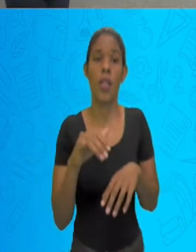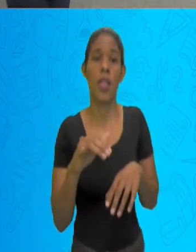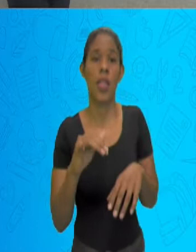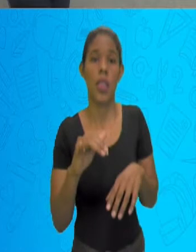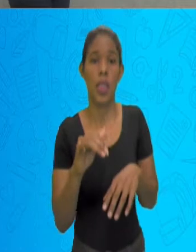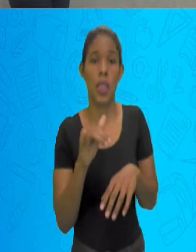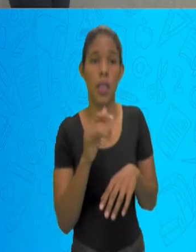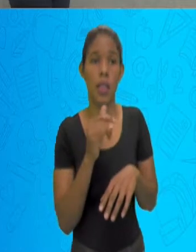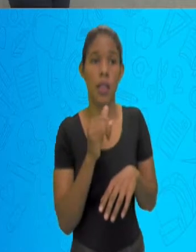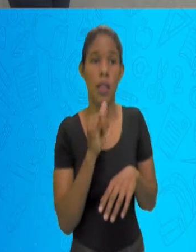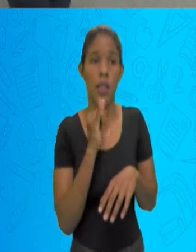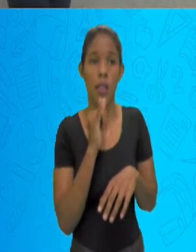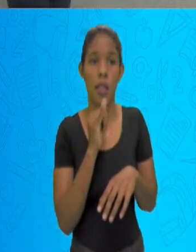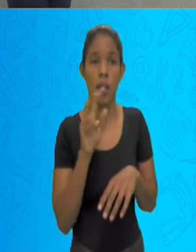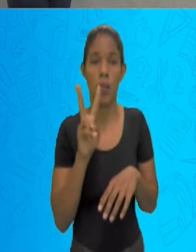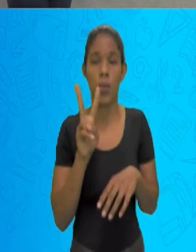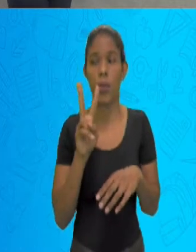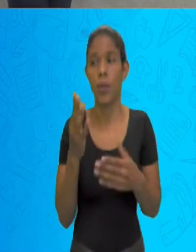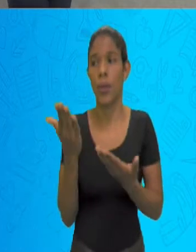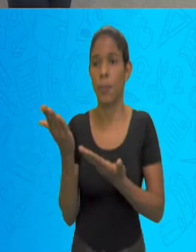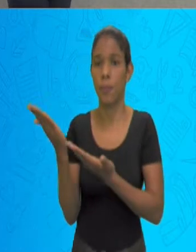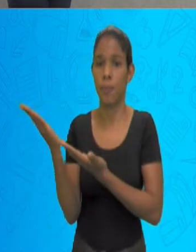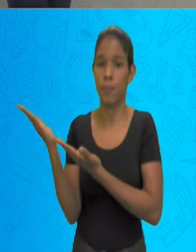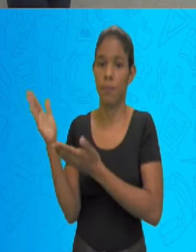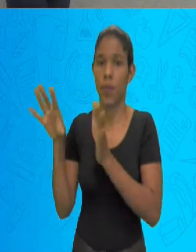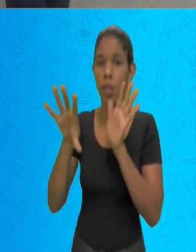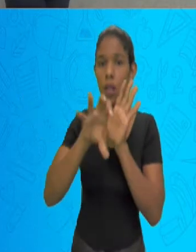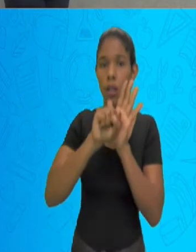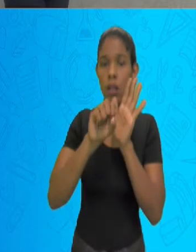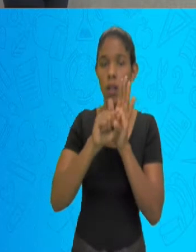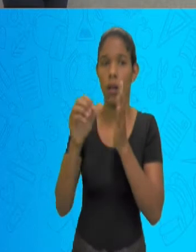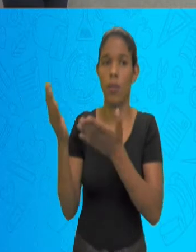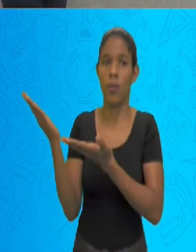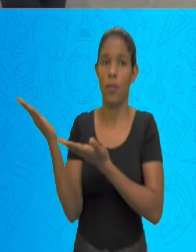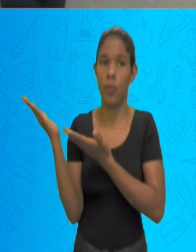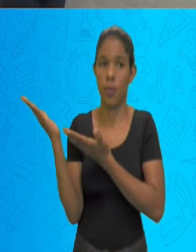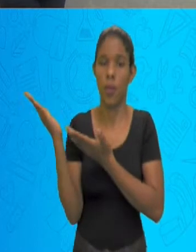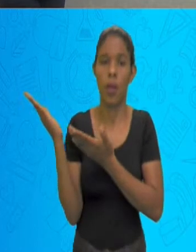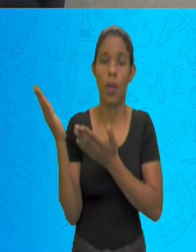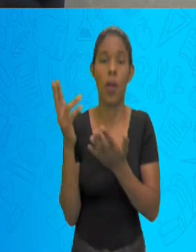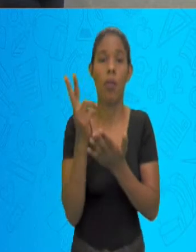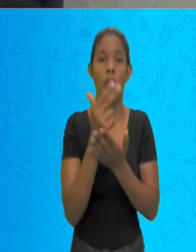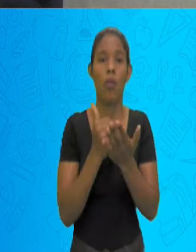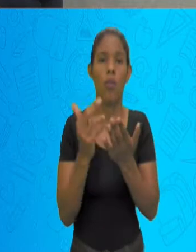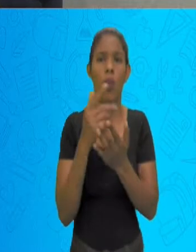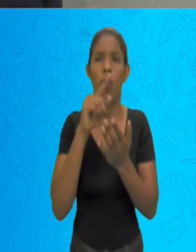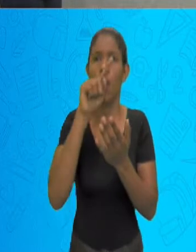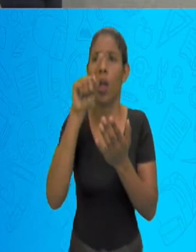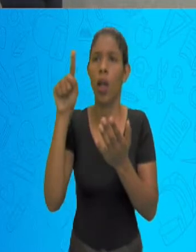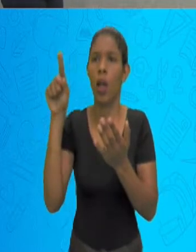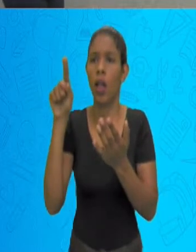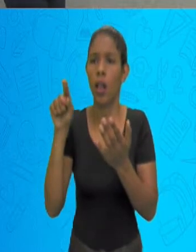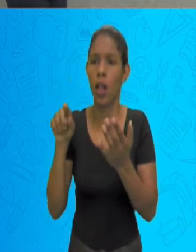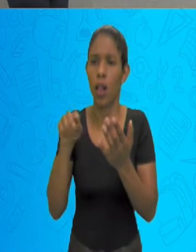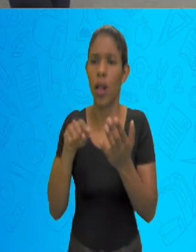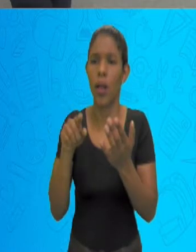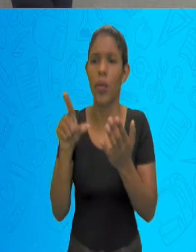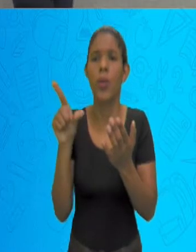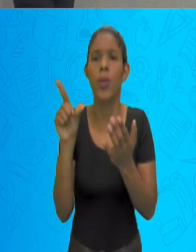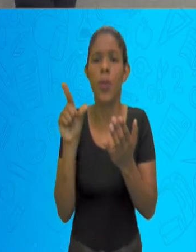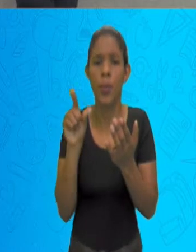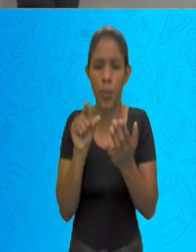a figura com menos lado que nós podemos ter, o sólido com menos lados que nós encontramos. E